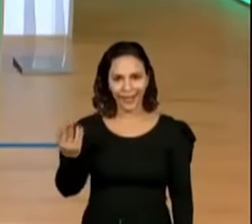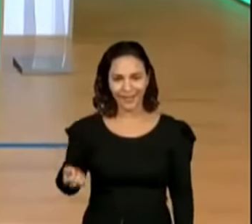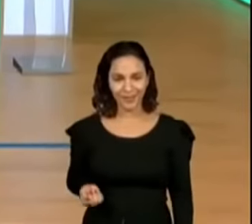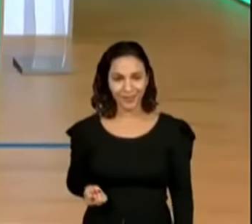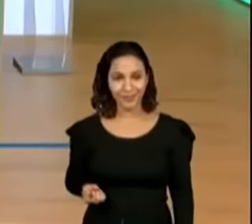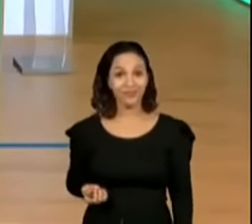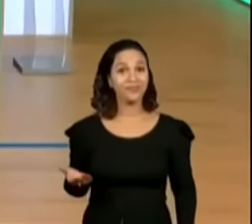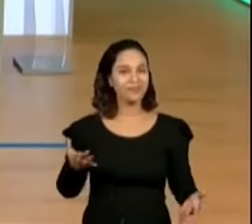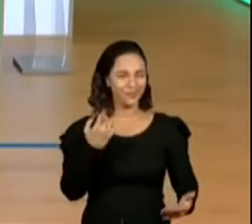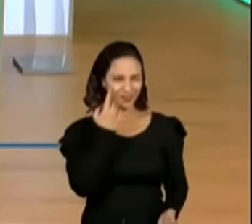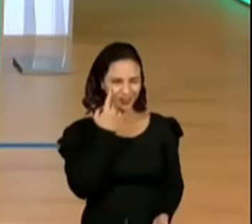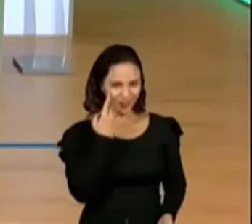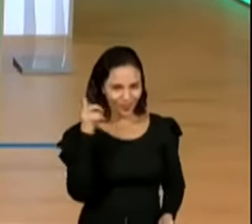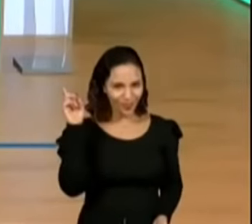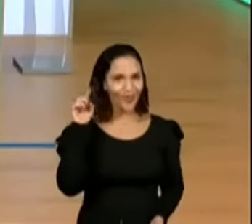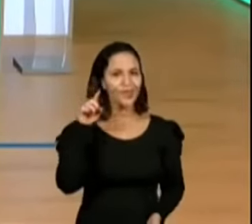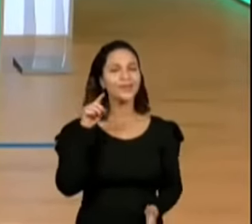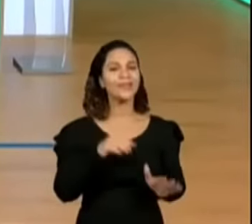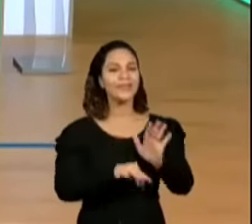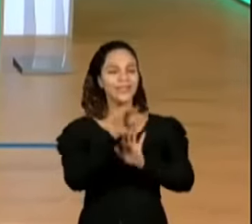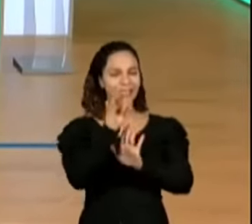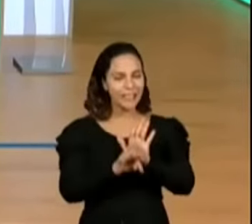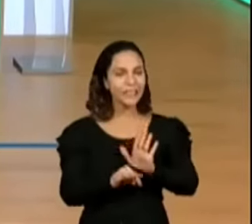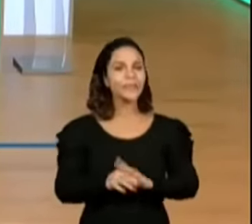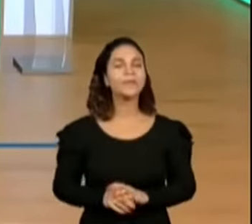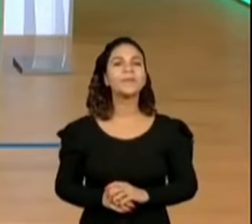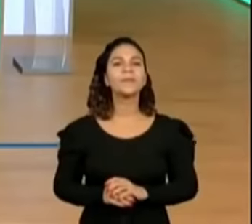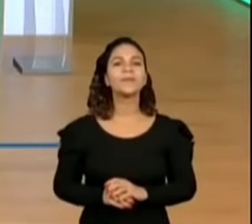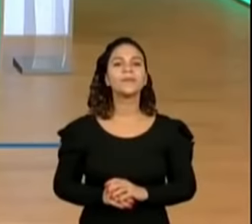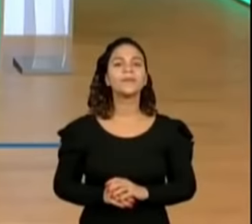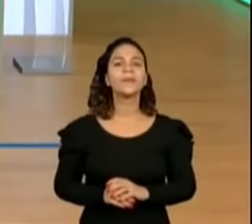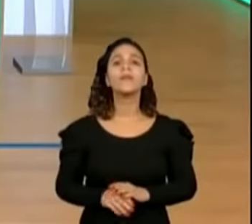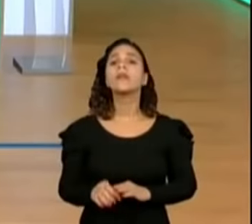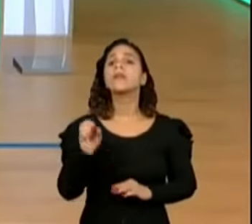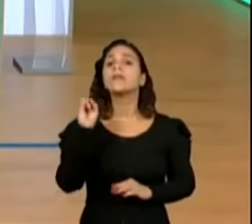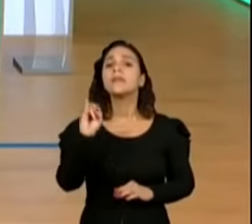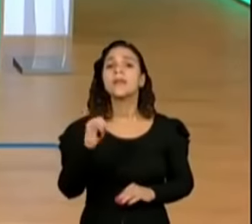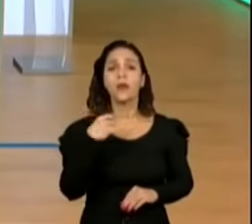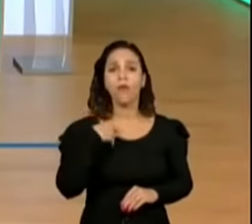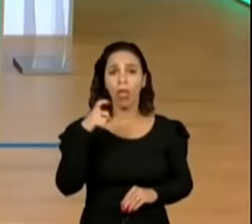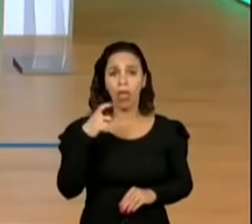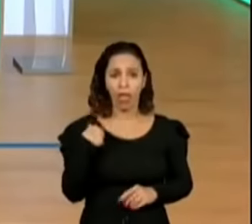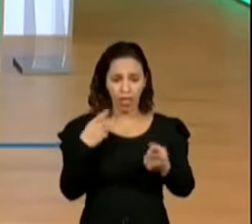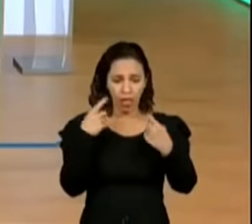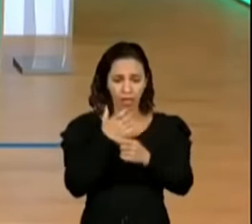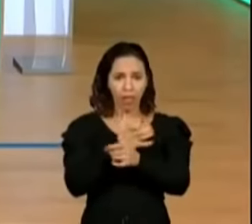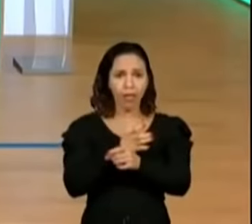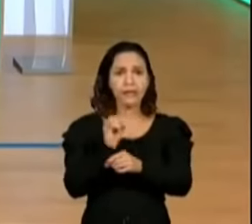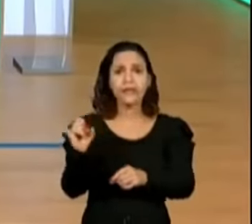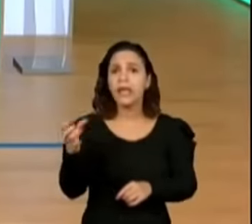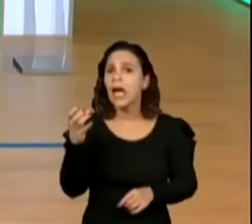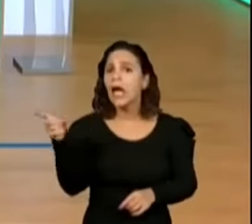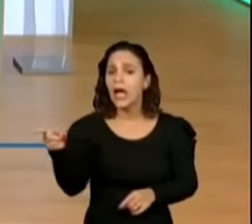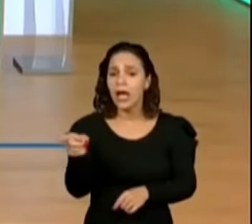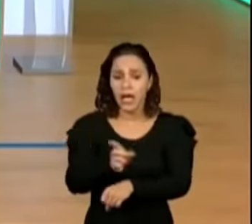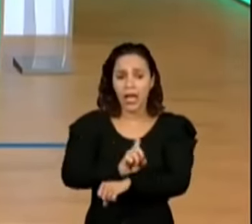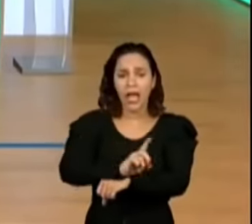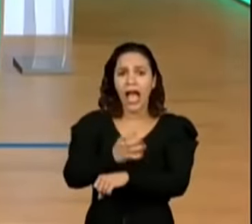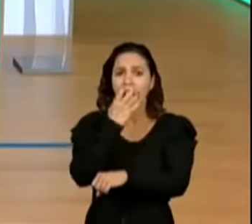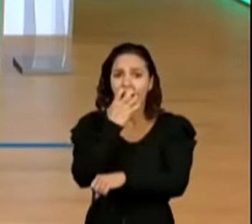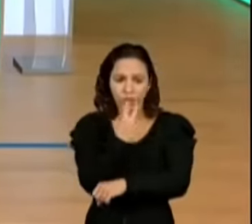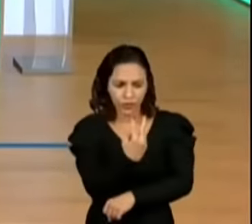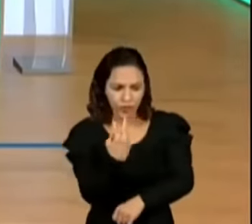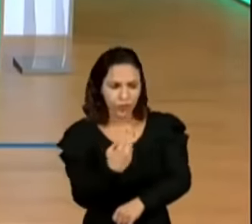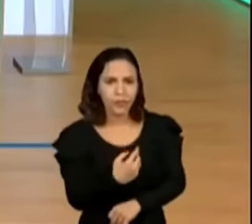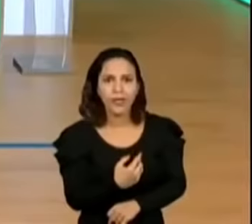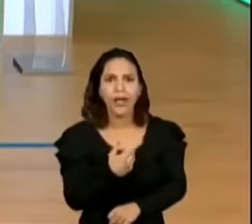situação que eu vou recordar do texto do Ricardo Azevedo é o seguinte... E se eu fosse esqueleto e por acaso um vira-lata me visse